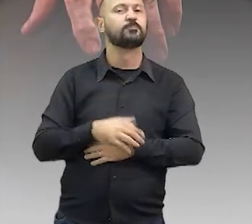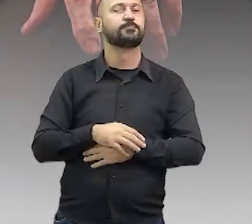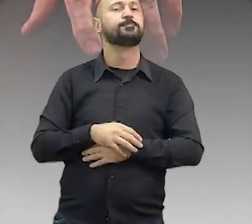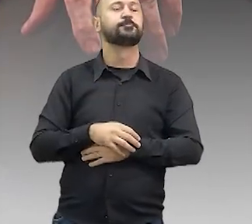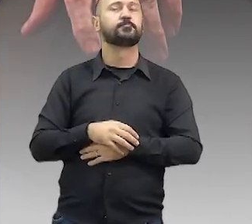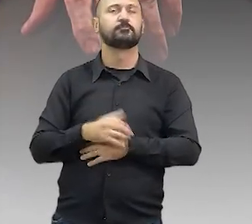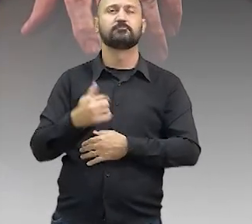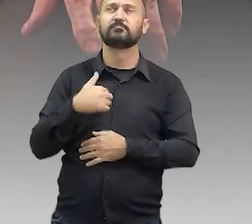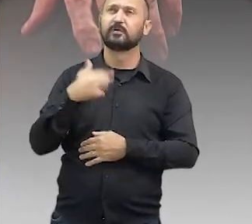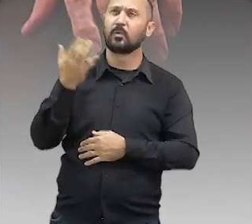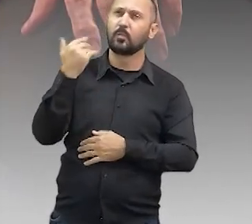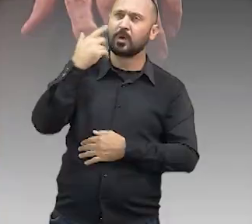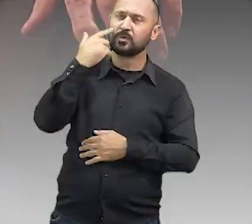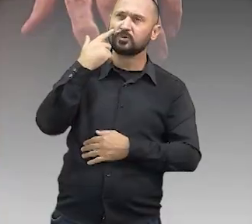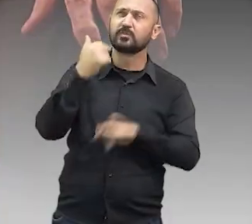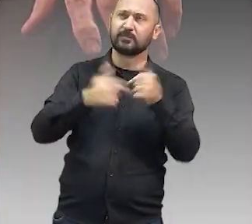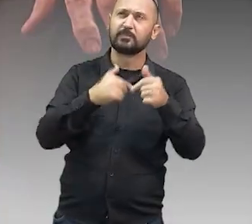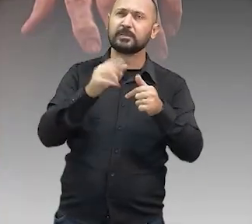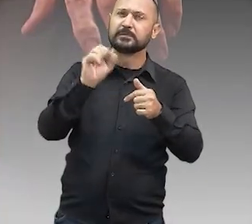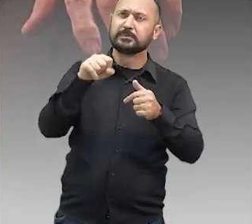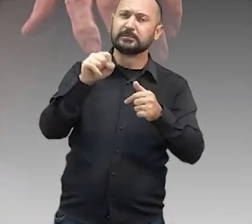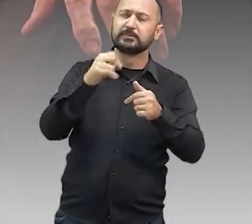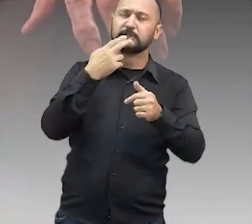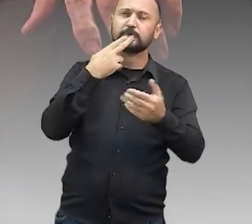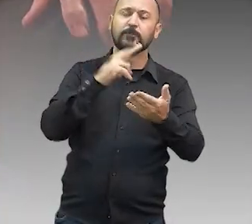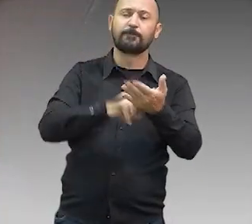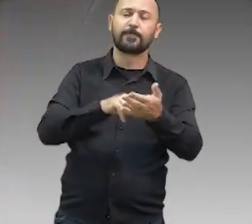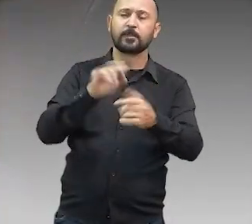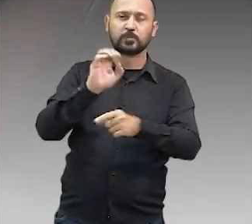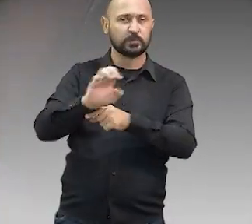estava eu acho que estava no Correio do Estado,